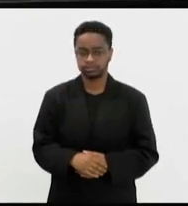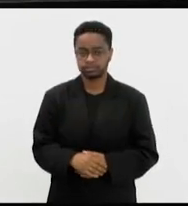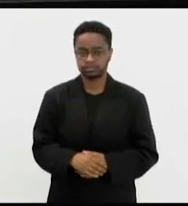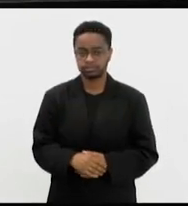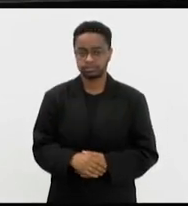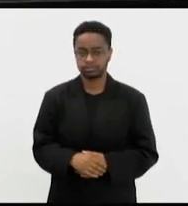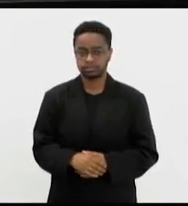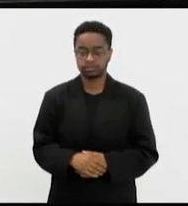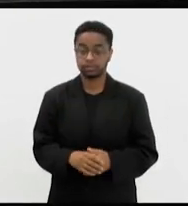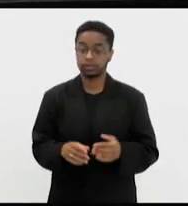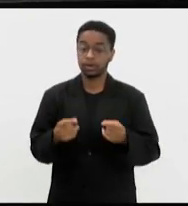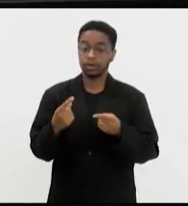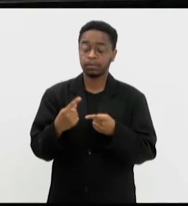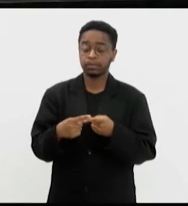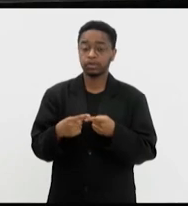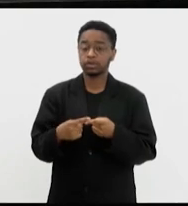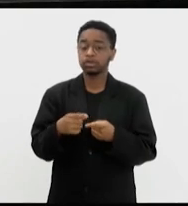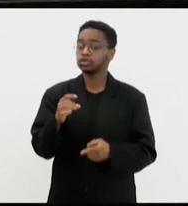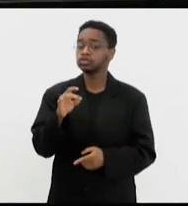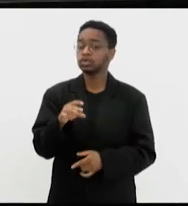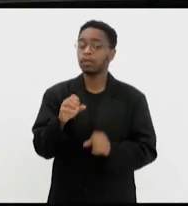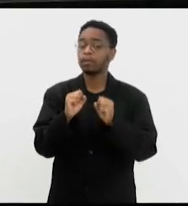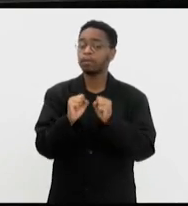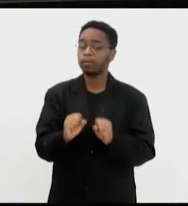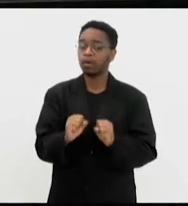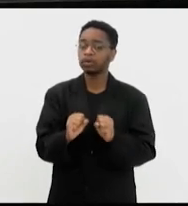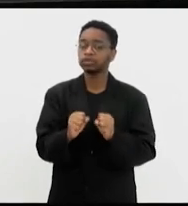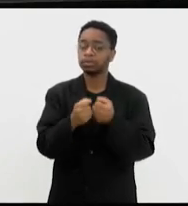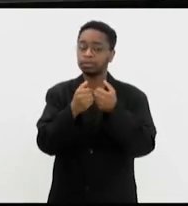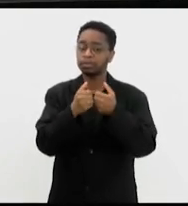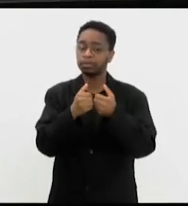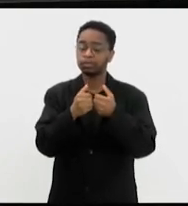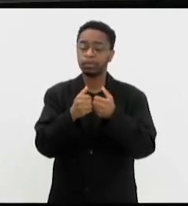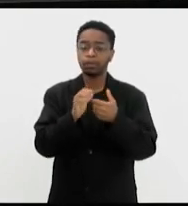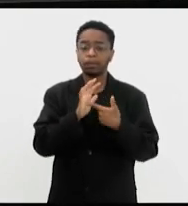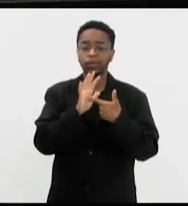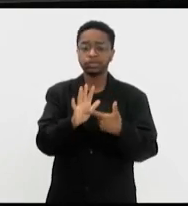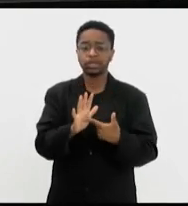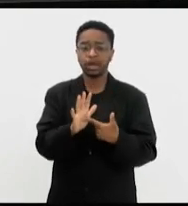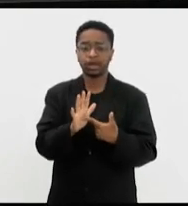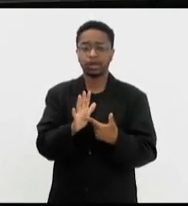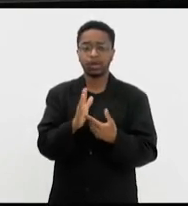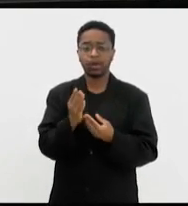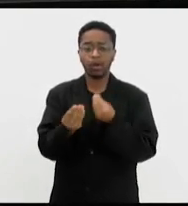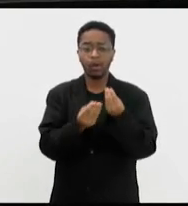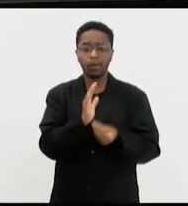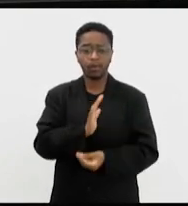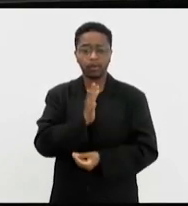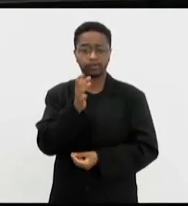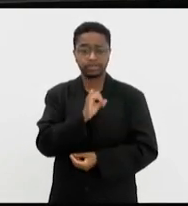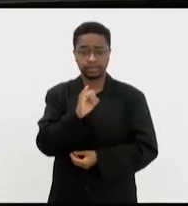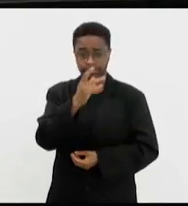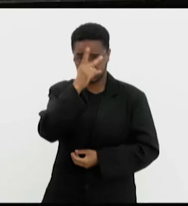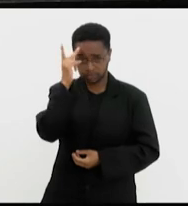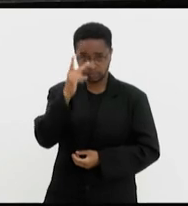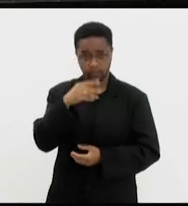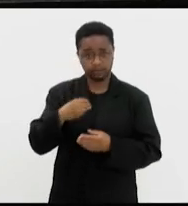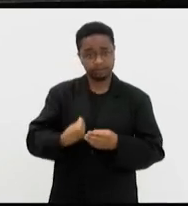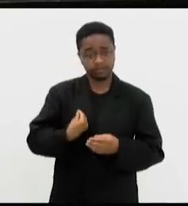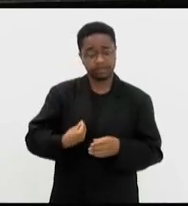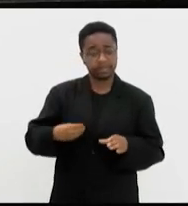elais causar horror para quem vive dentro de uma bolha os Defensores dos direitos